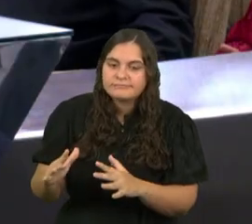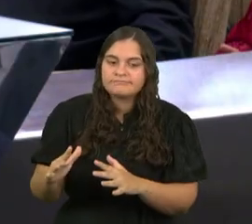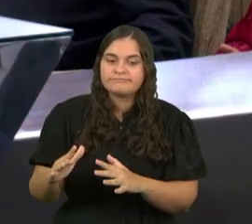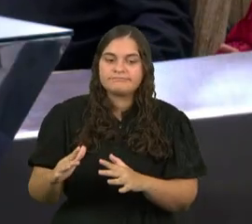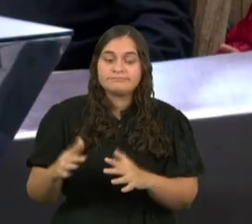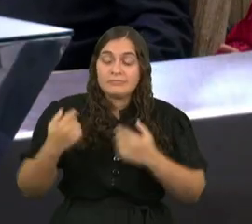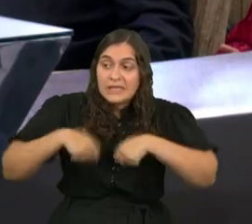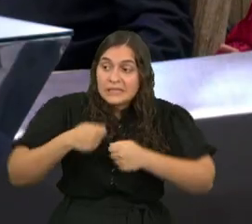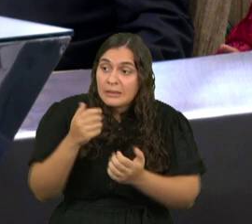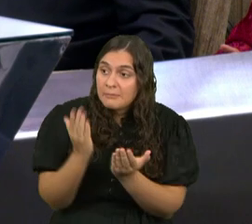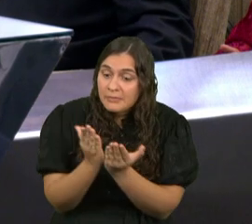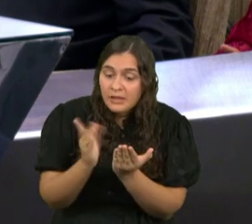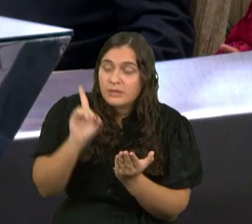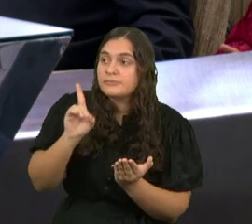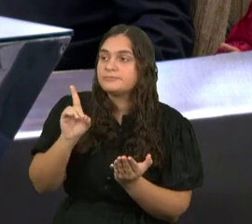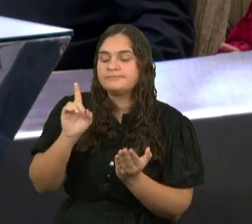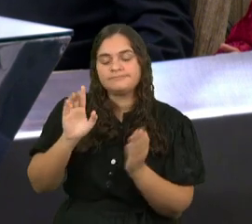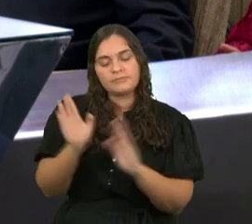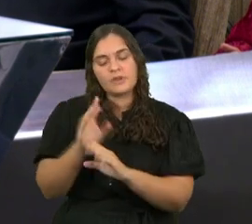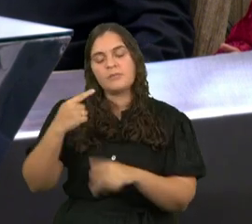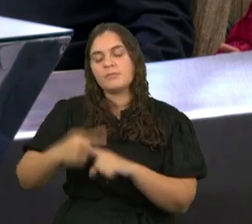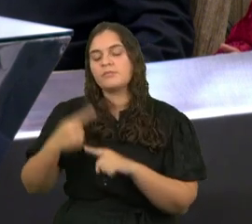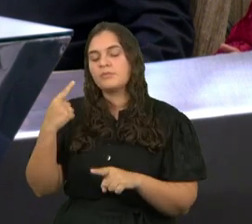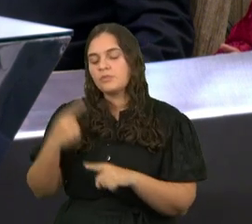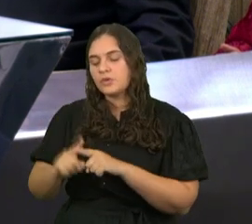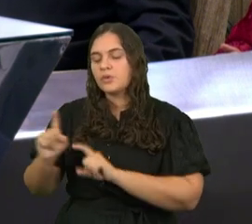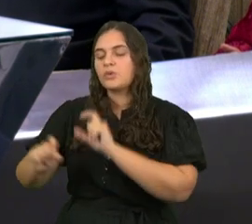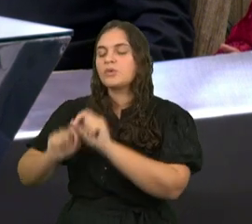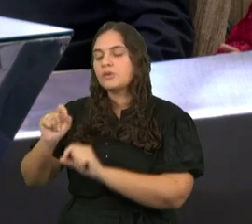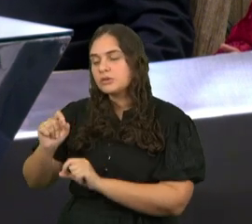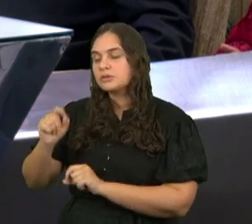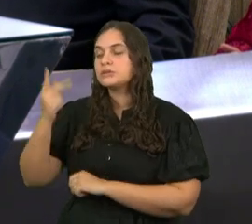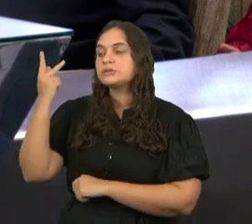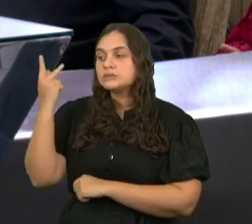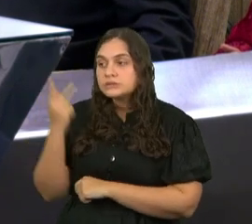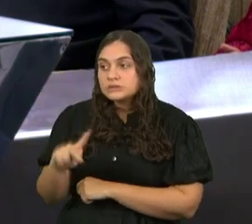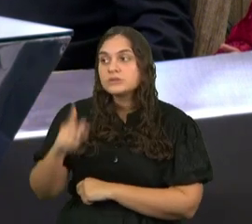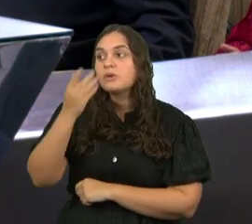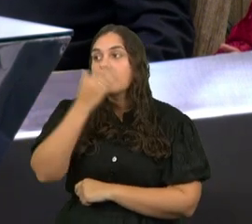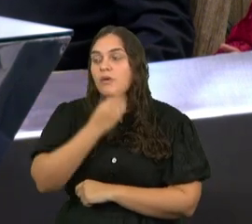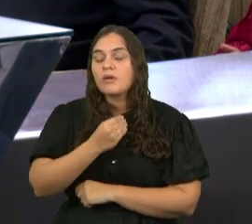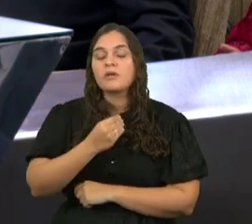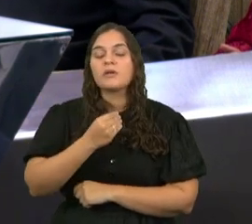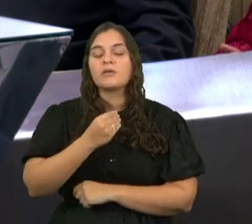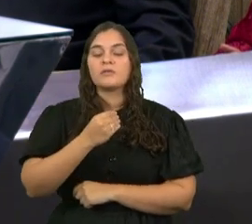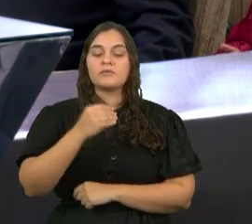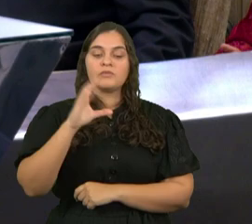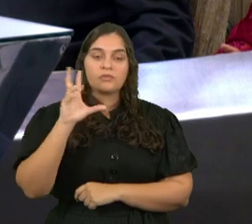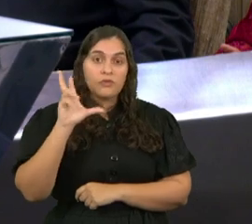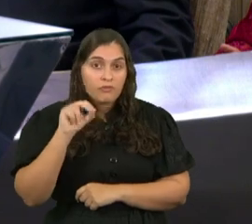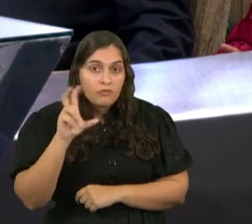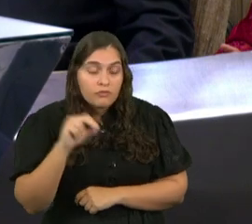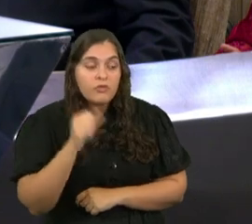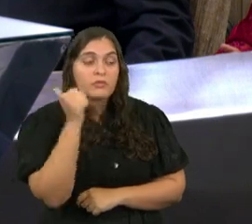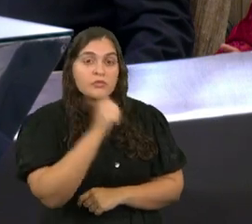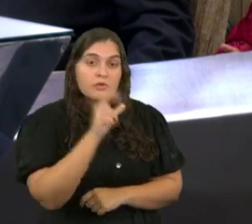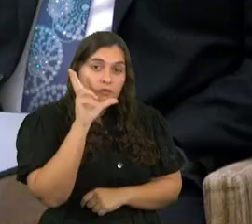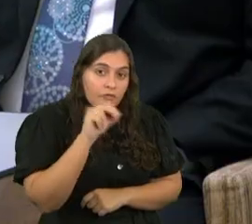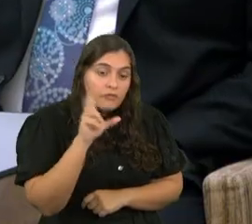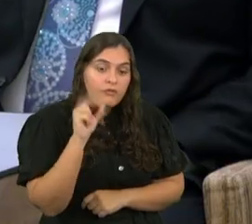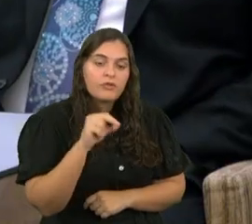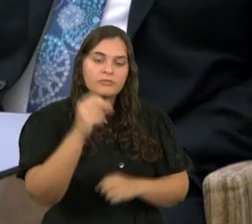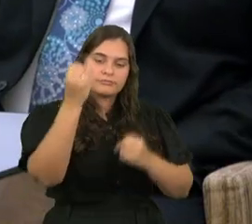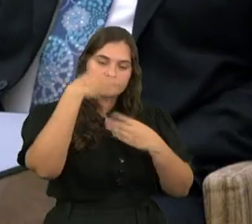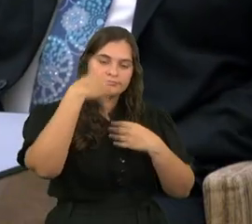avô e sua avó me ensinaram. Eu passei pelos lugares onde havia mais